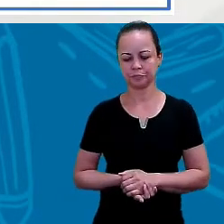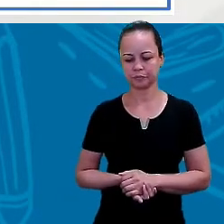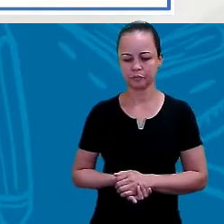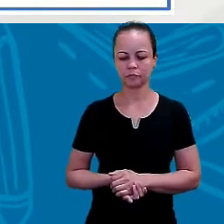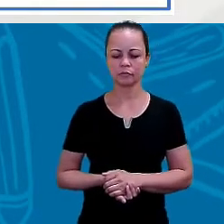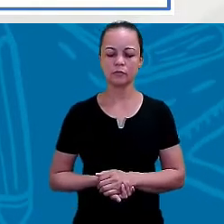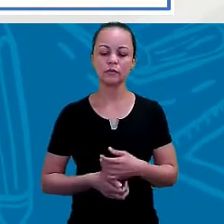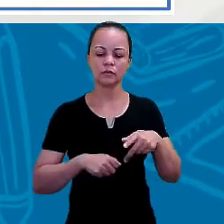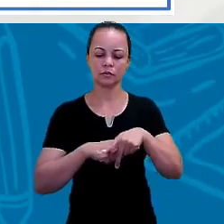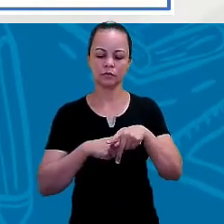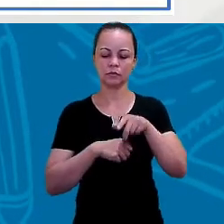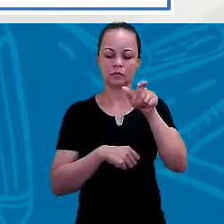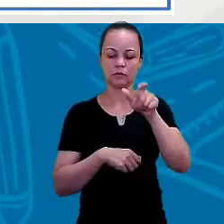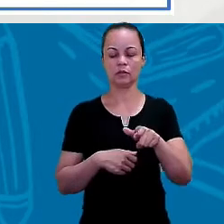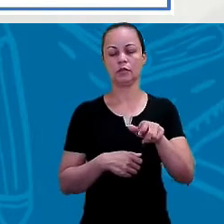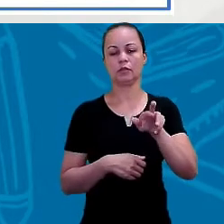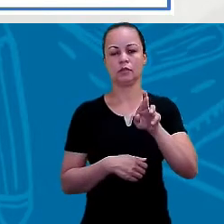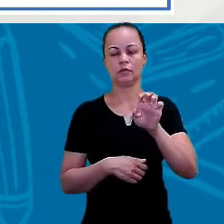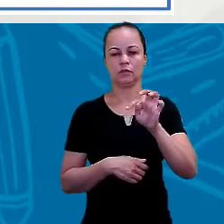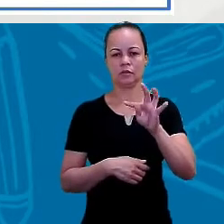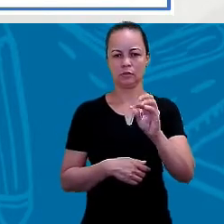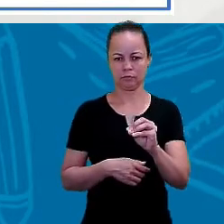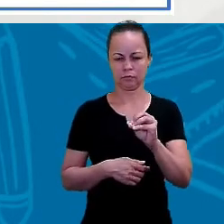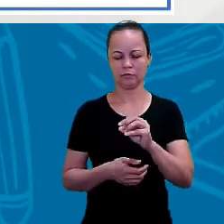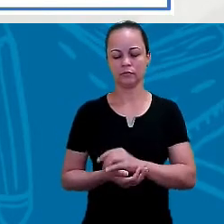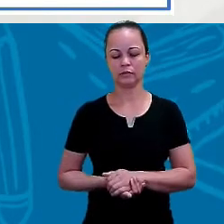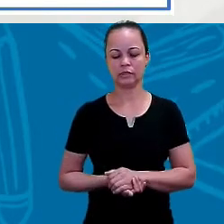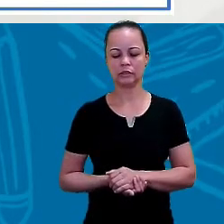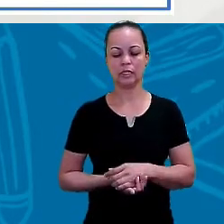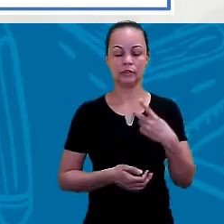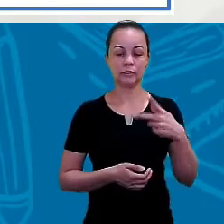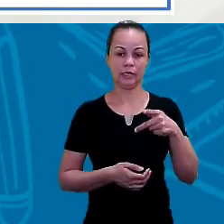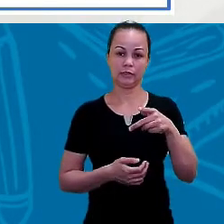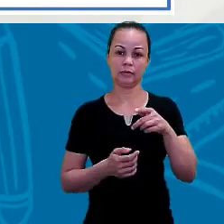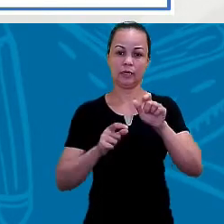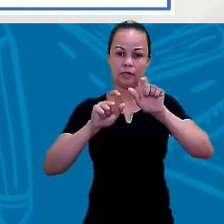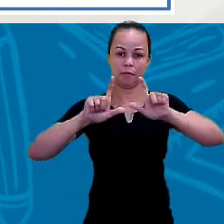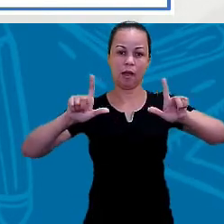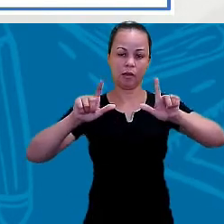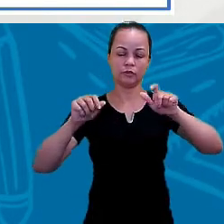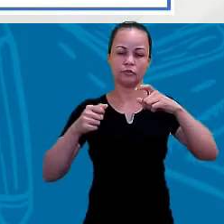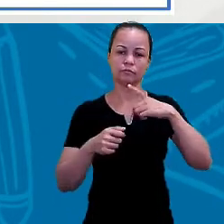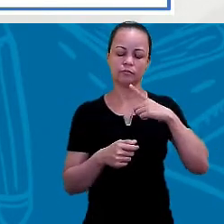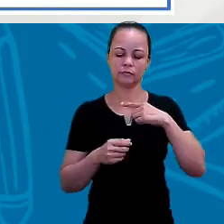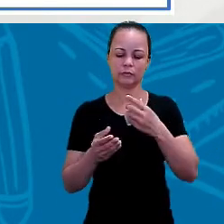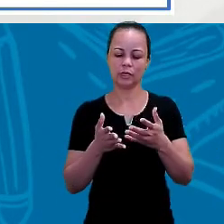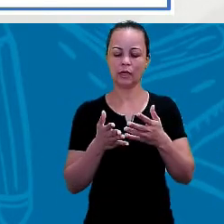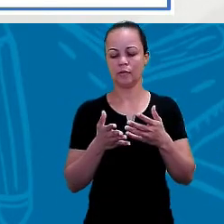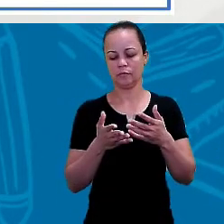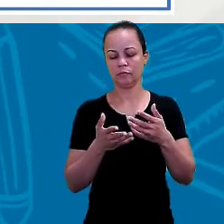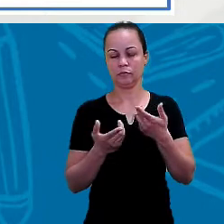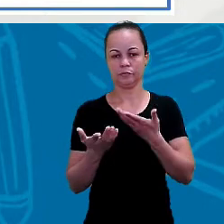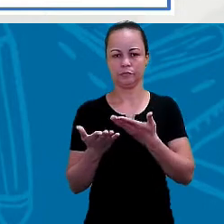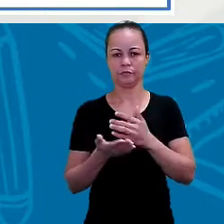pessoais do caso reto nós temos aqui. Então, vejam só. Aqui na telinha vocês vão ver e acompanhar comigo, tá bom?